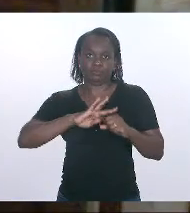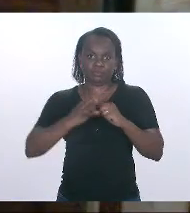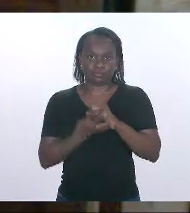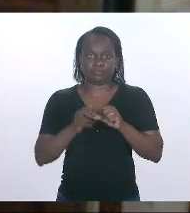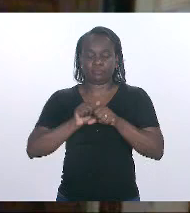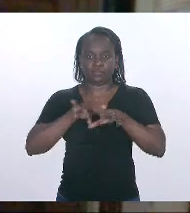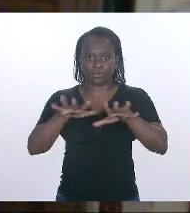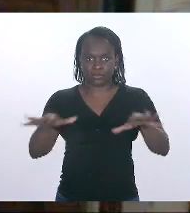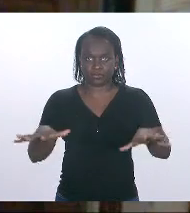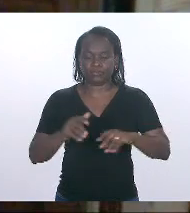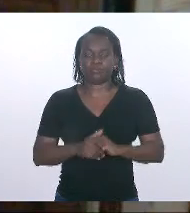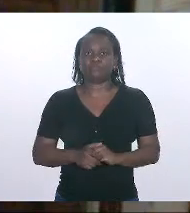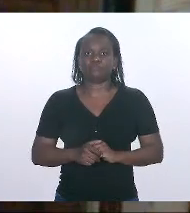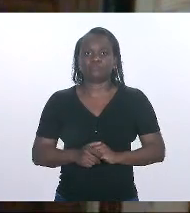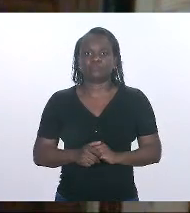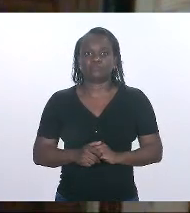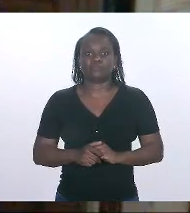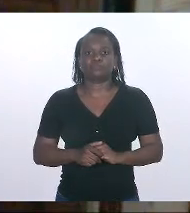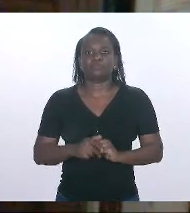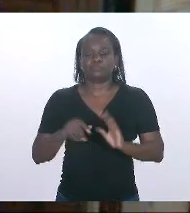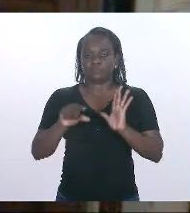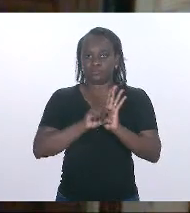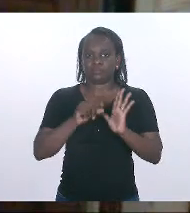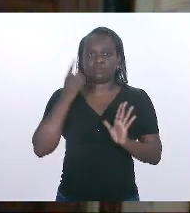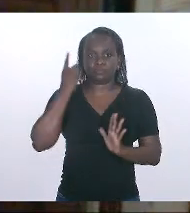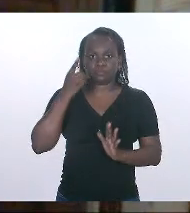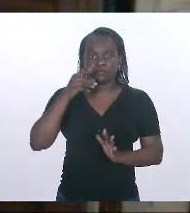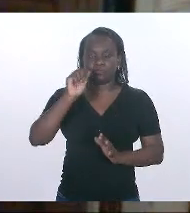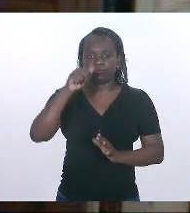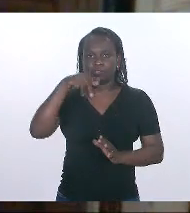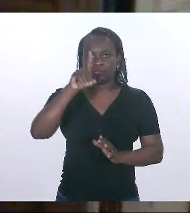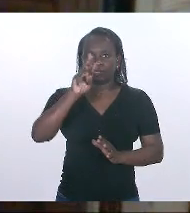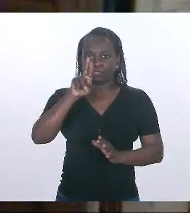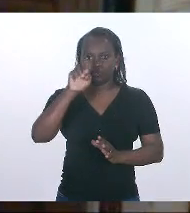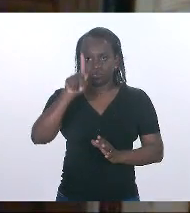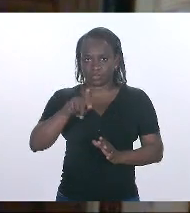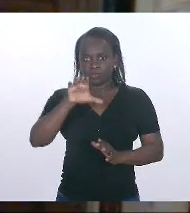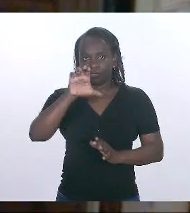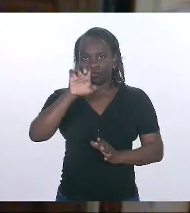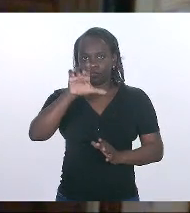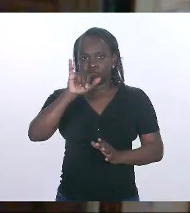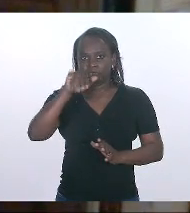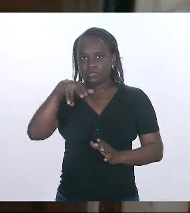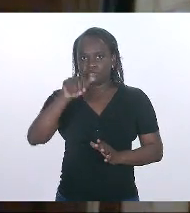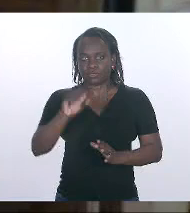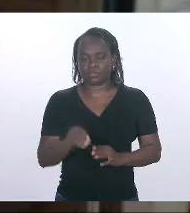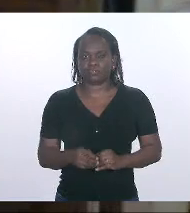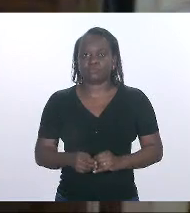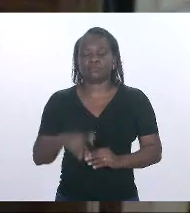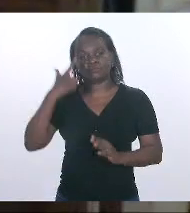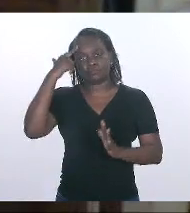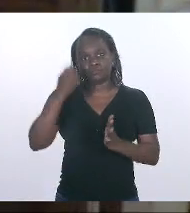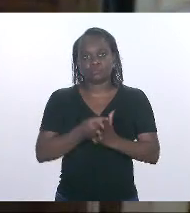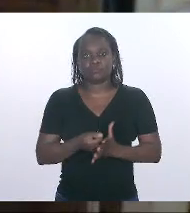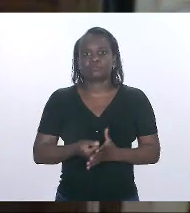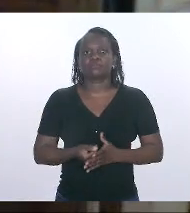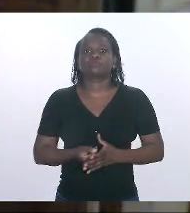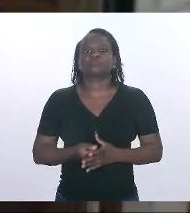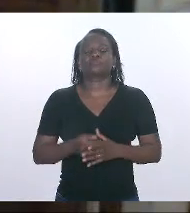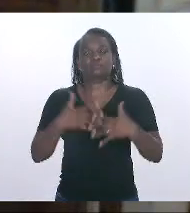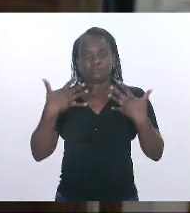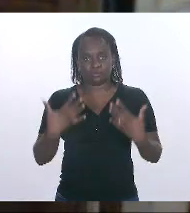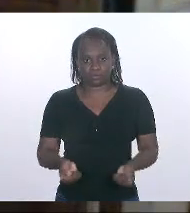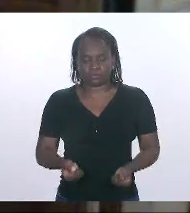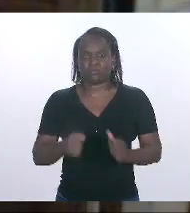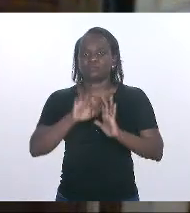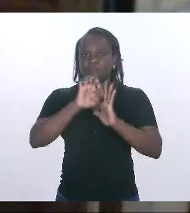do coronavírus. Autor, deputado André Ceciliano. Parecer